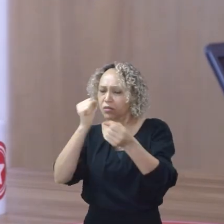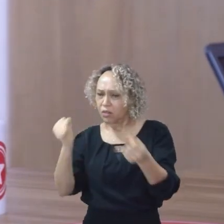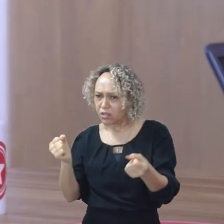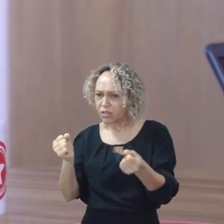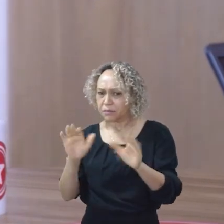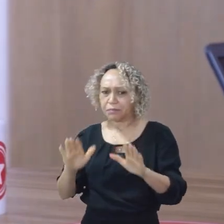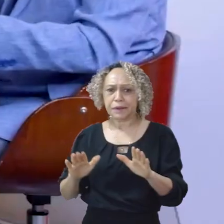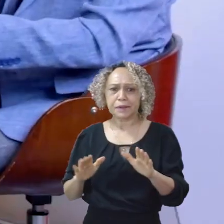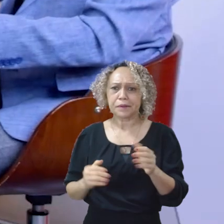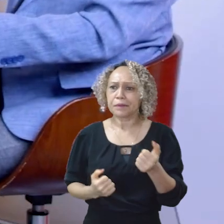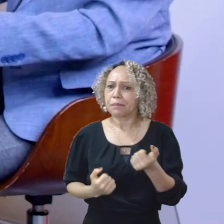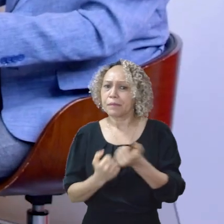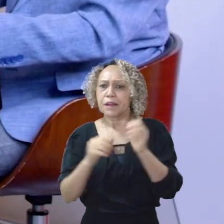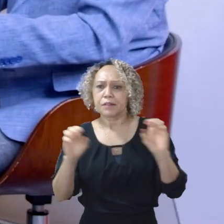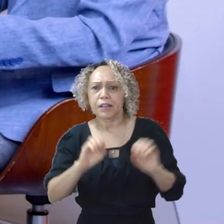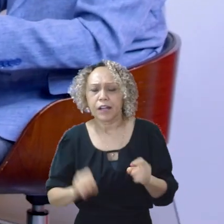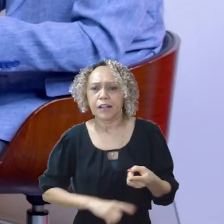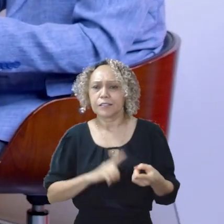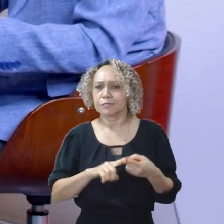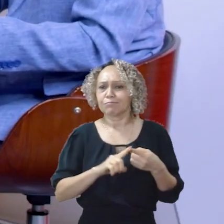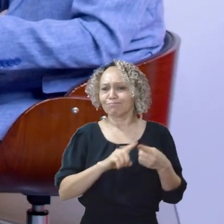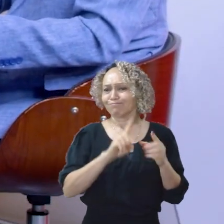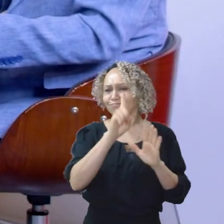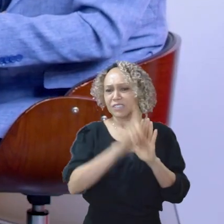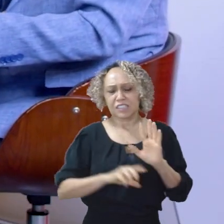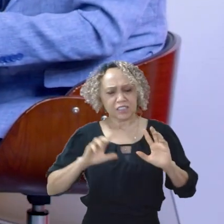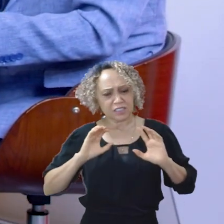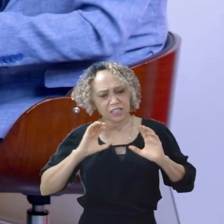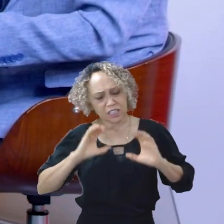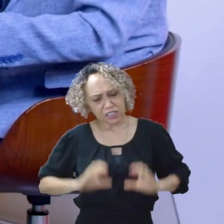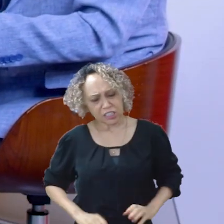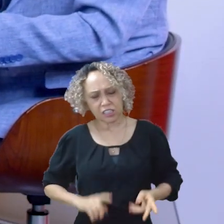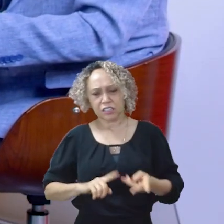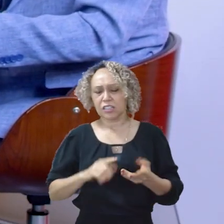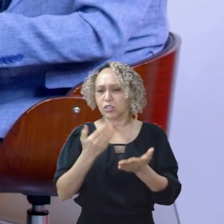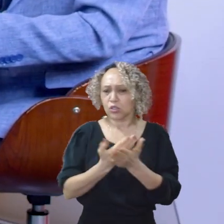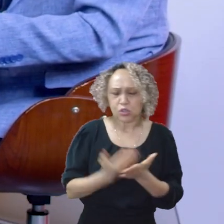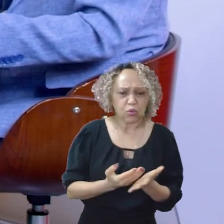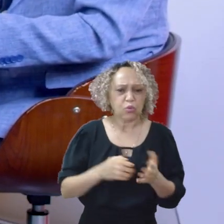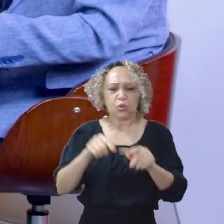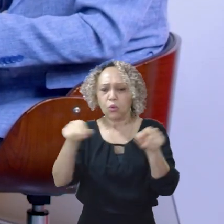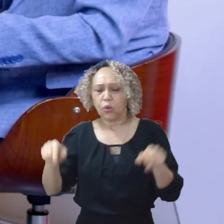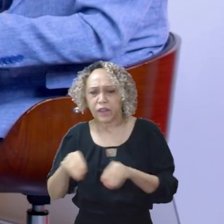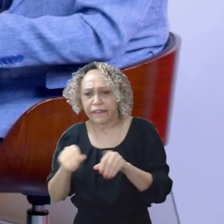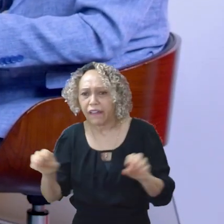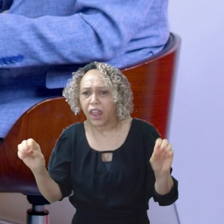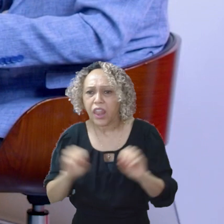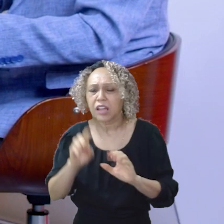completamente desamparado. Não é ressarcido, não tem direito à cidadania, não tem direito a estudo nem à